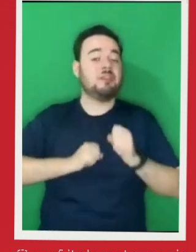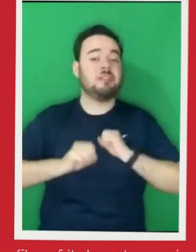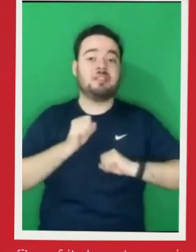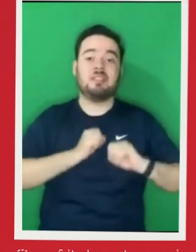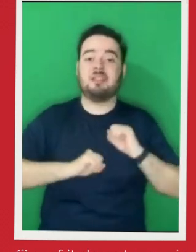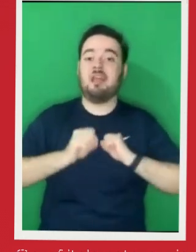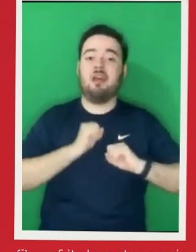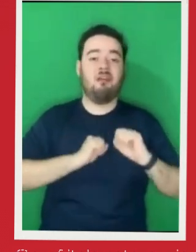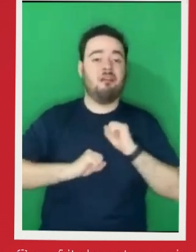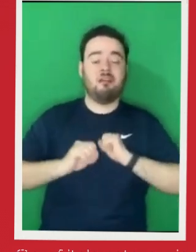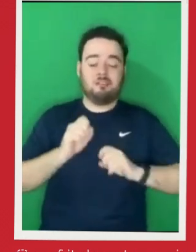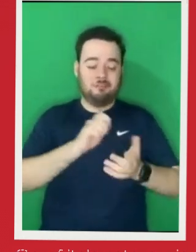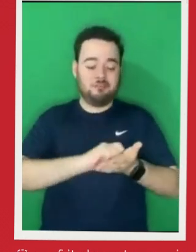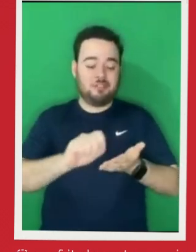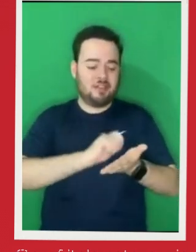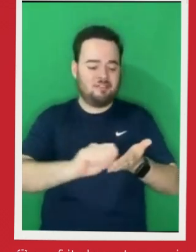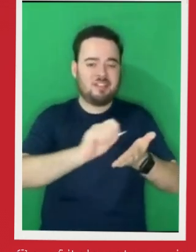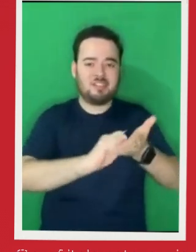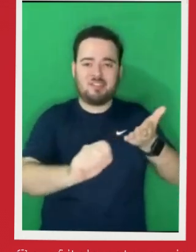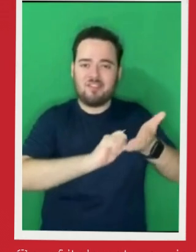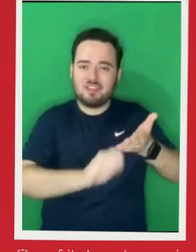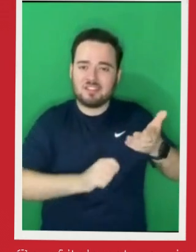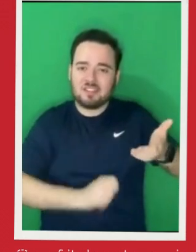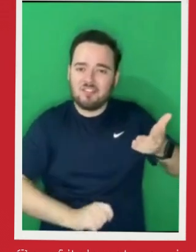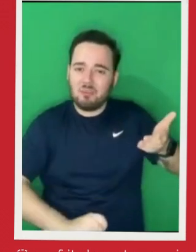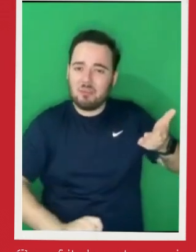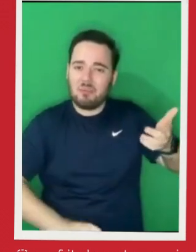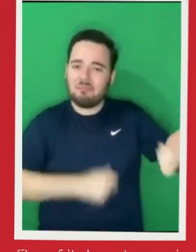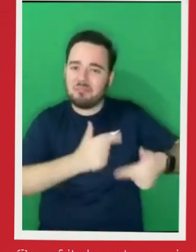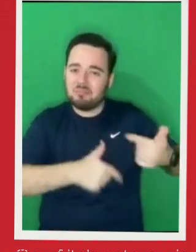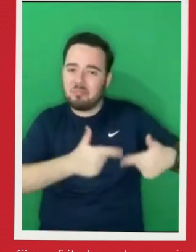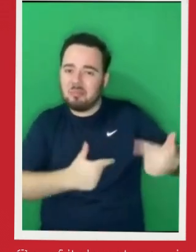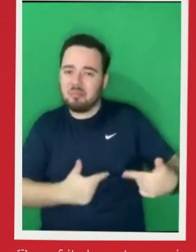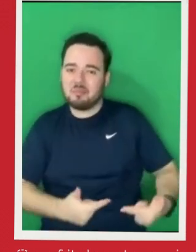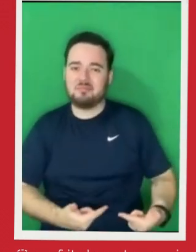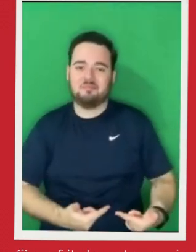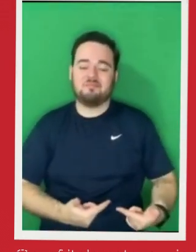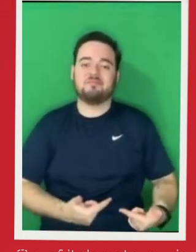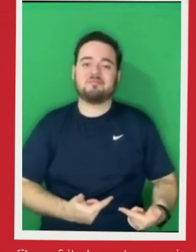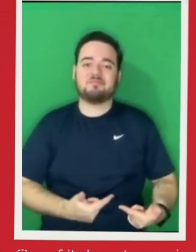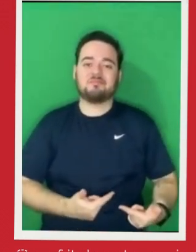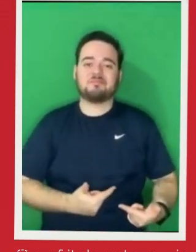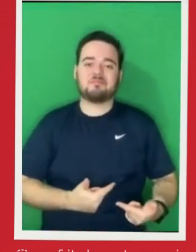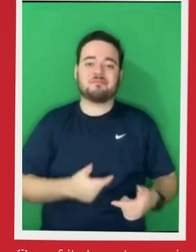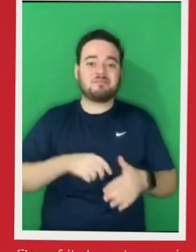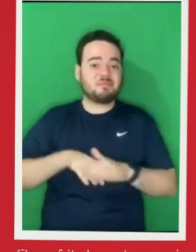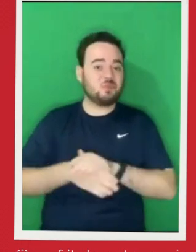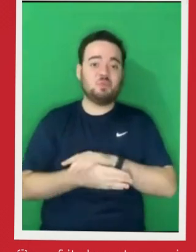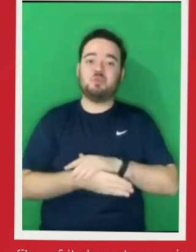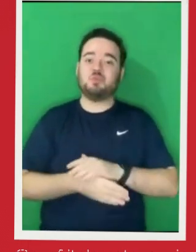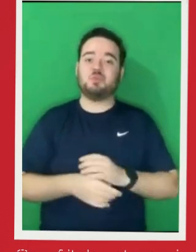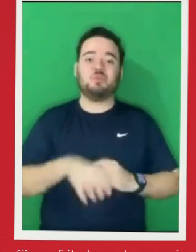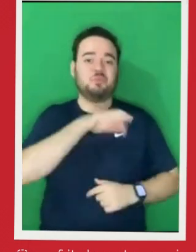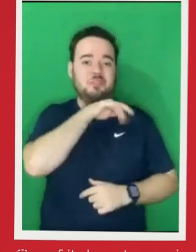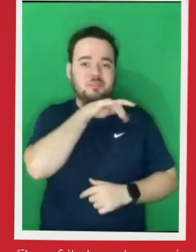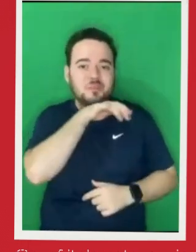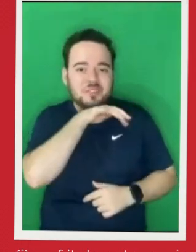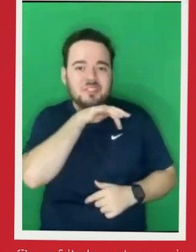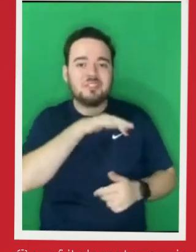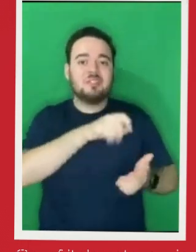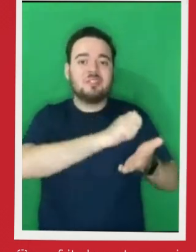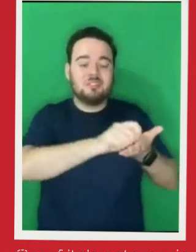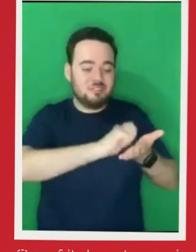uma imensa dificuldade de escrever qualquer coisa. Eu vou escrevendo, vou trabalhando, vou escrevendo, vou trabalhando. Isso é um péssimo hábito. Escreva, faça